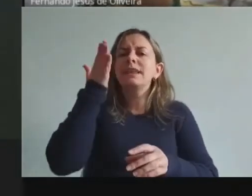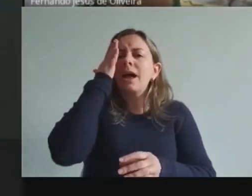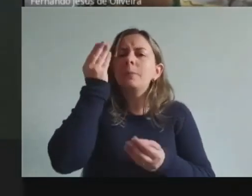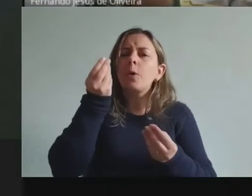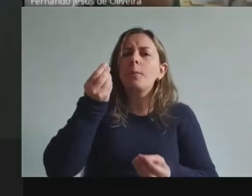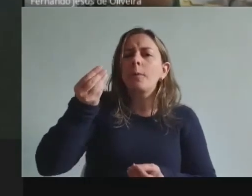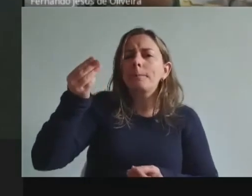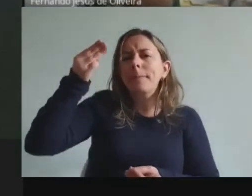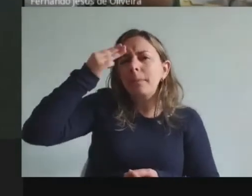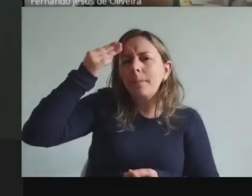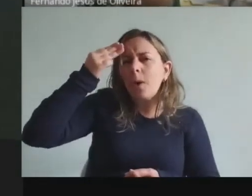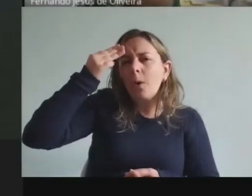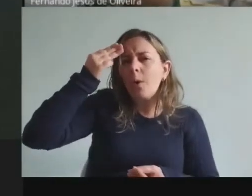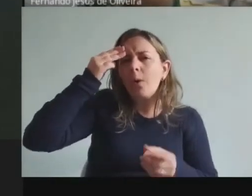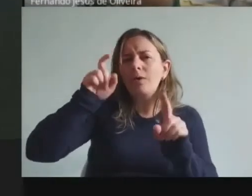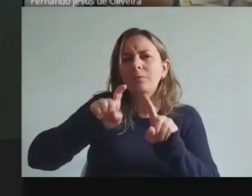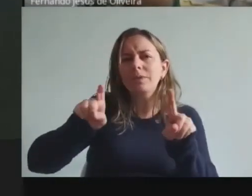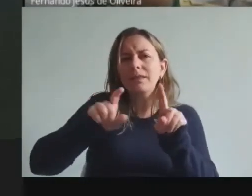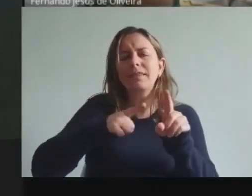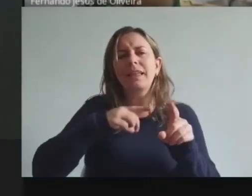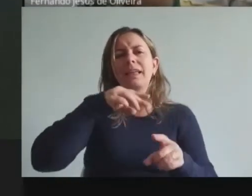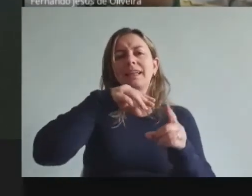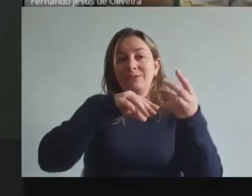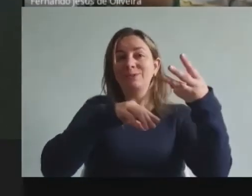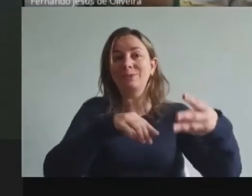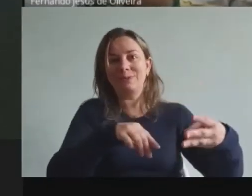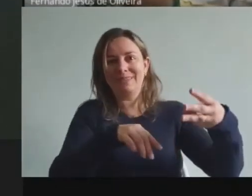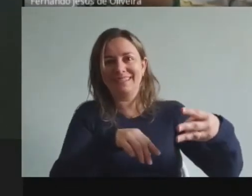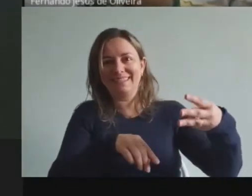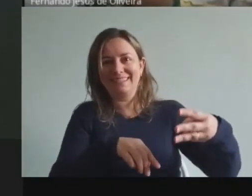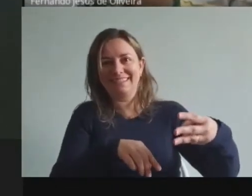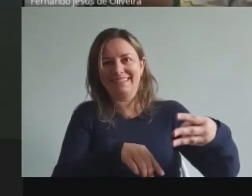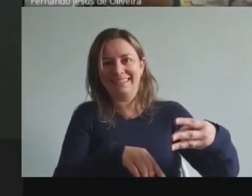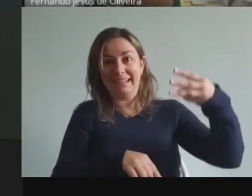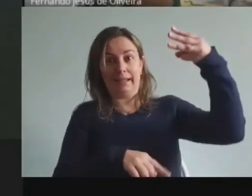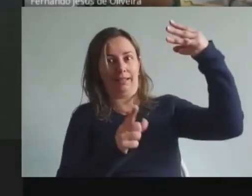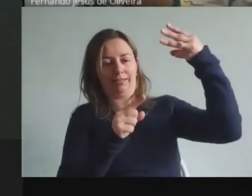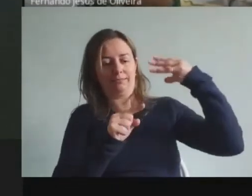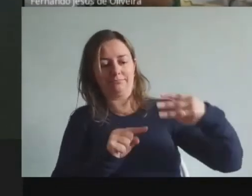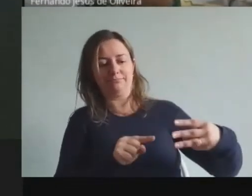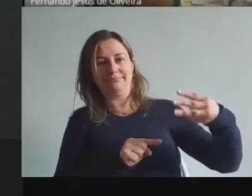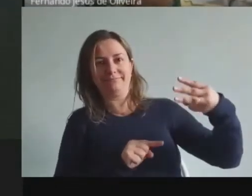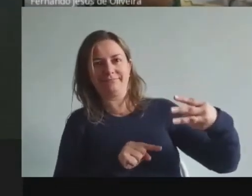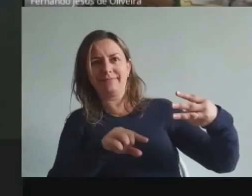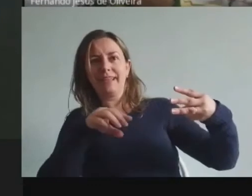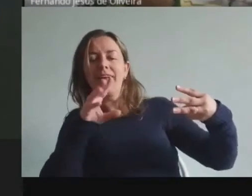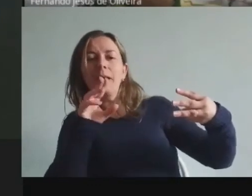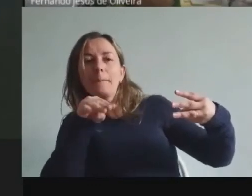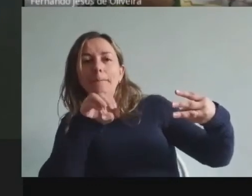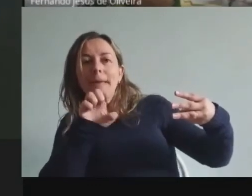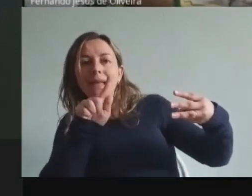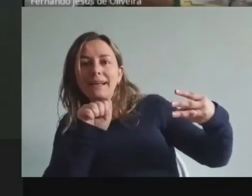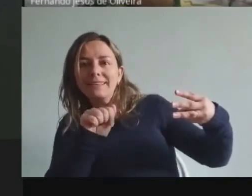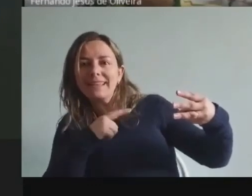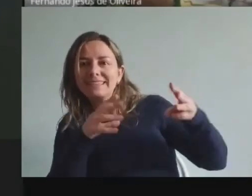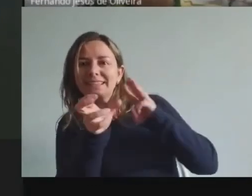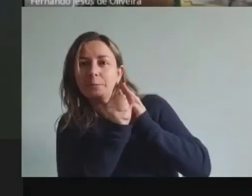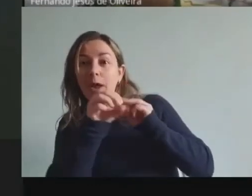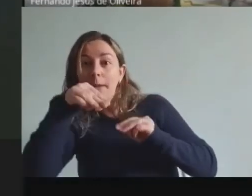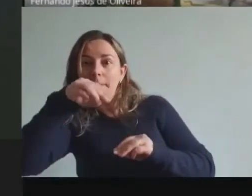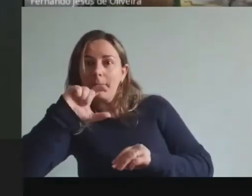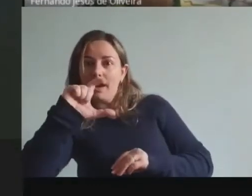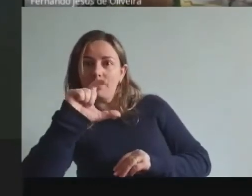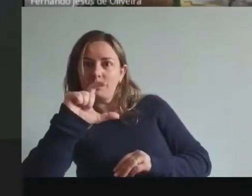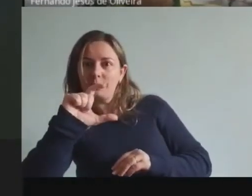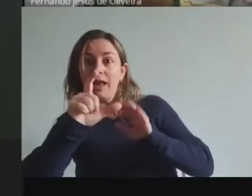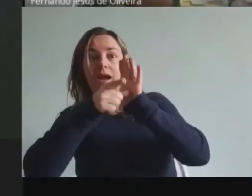já conhece mais alguns aqui. Mega, giga, tera, né? O mega, que o símbolo é M maiúsculo, aqui é